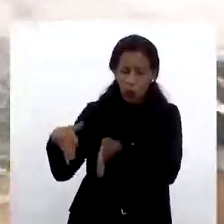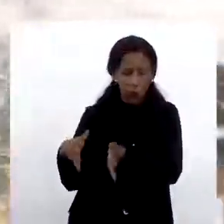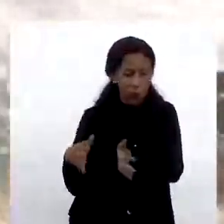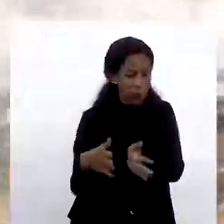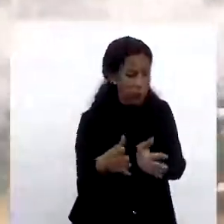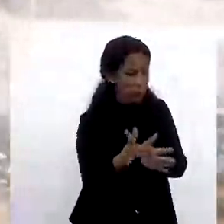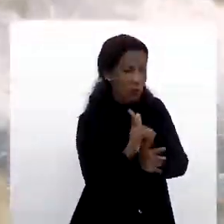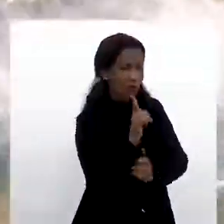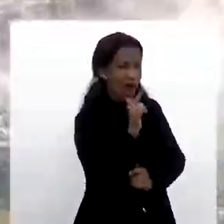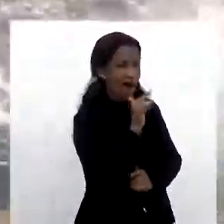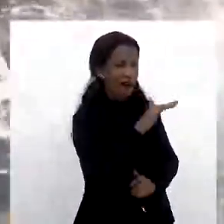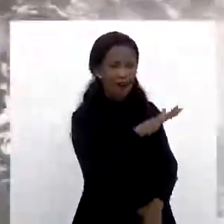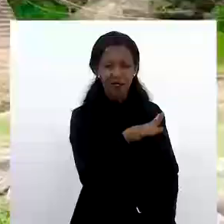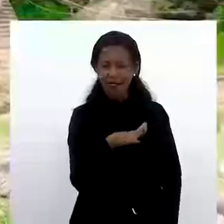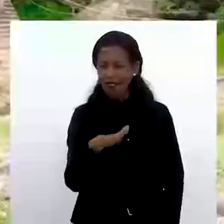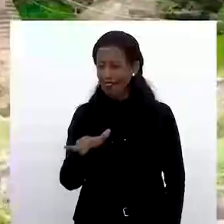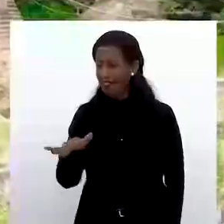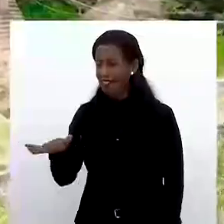Música